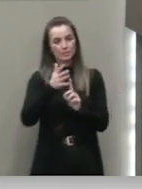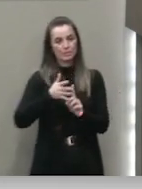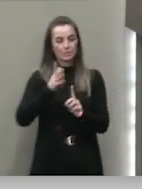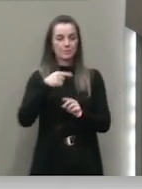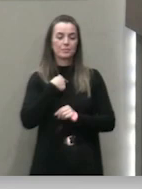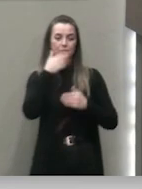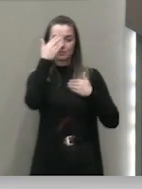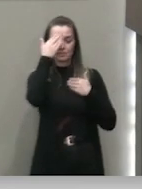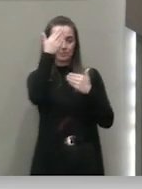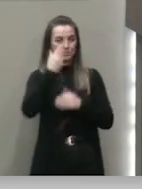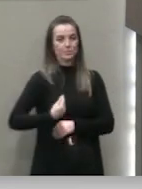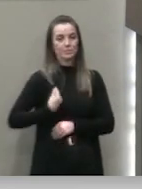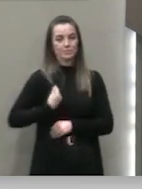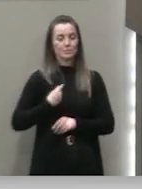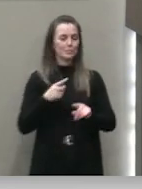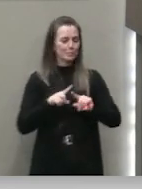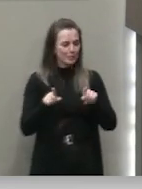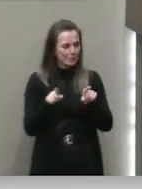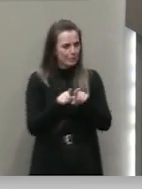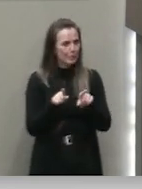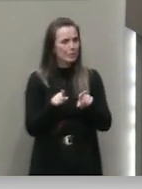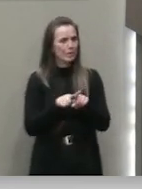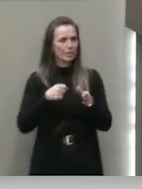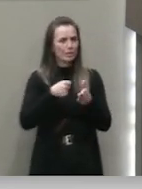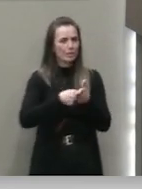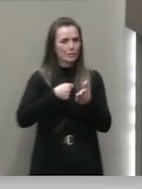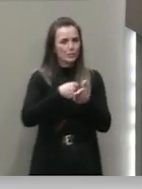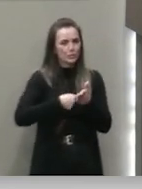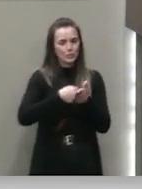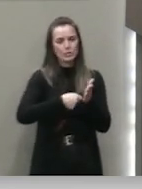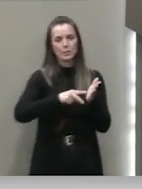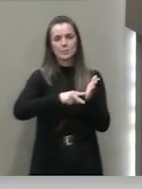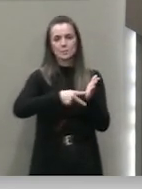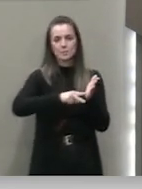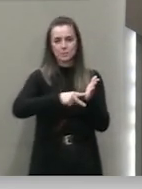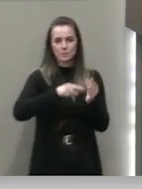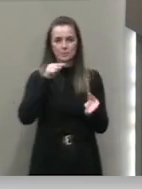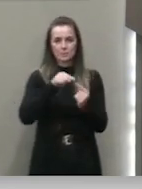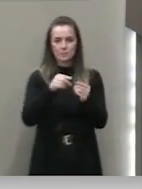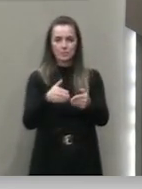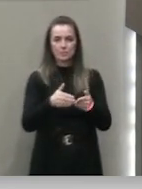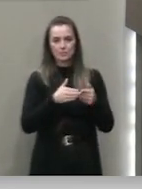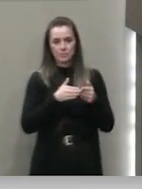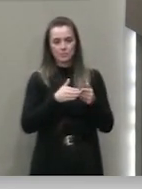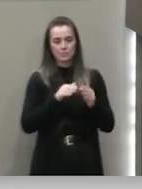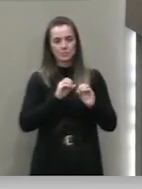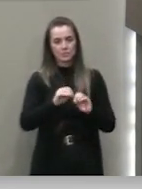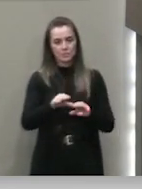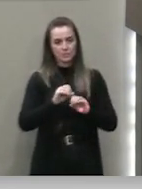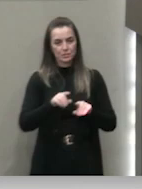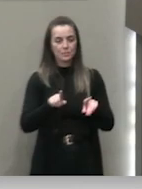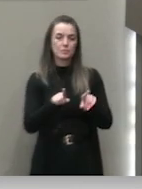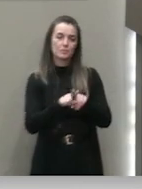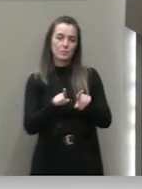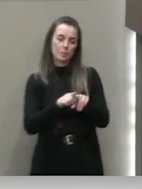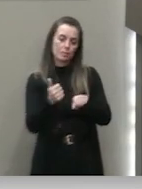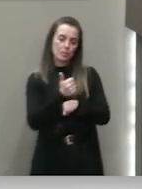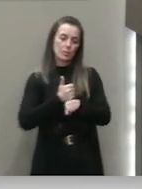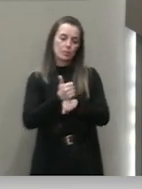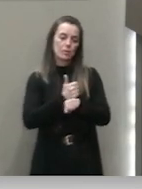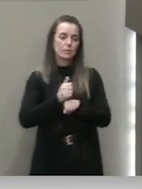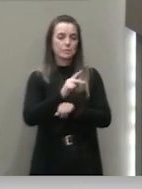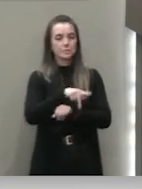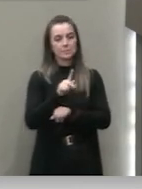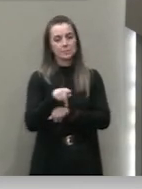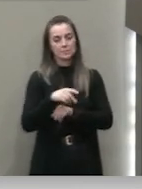só a presença, mas toda a luta desse sindicato em defesa da educação e da carreira dos